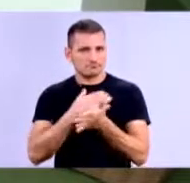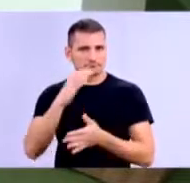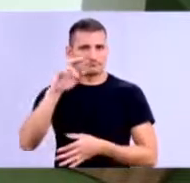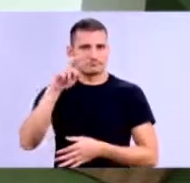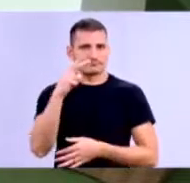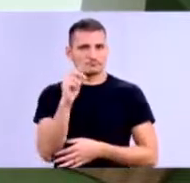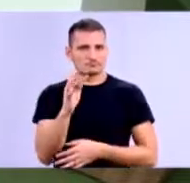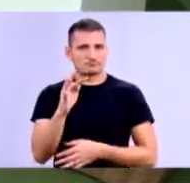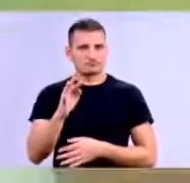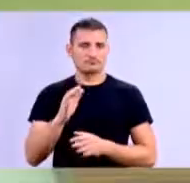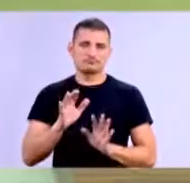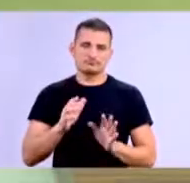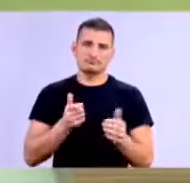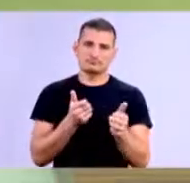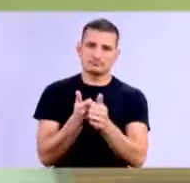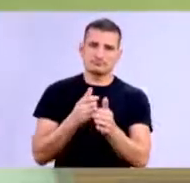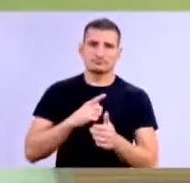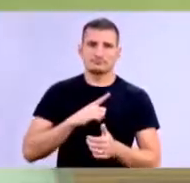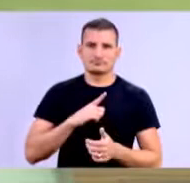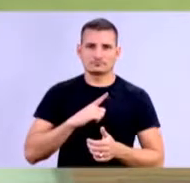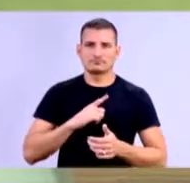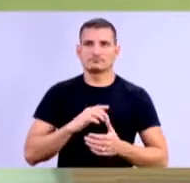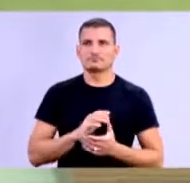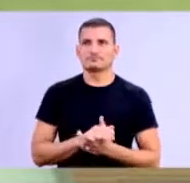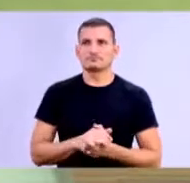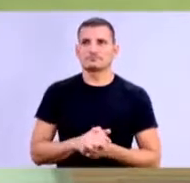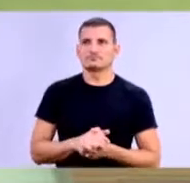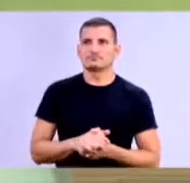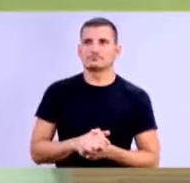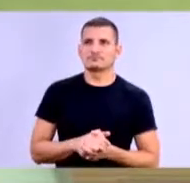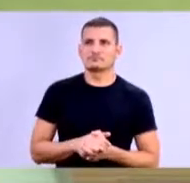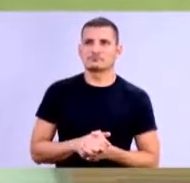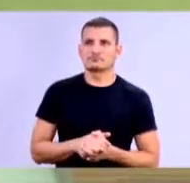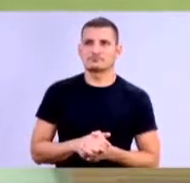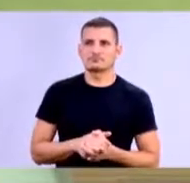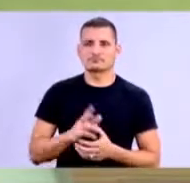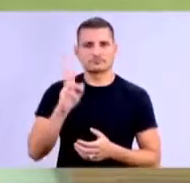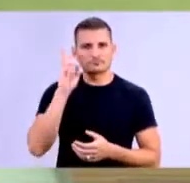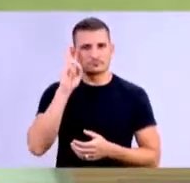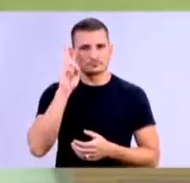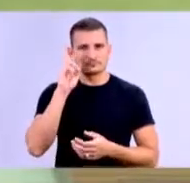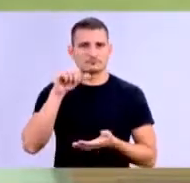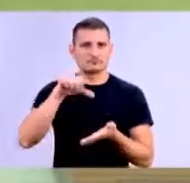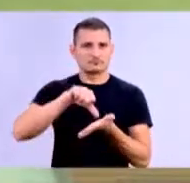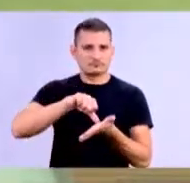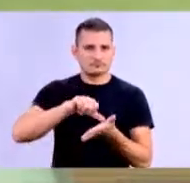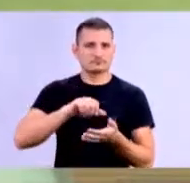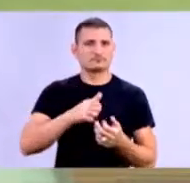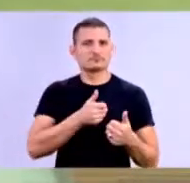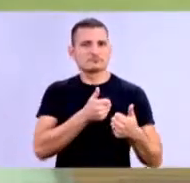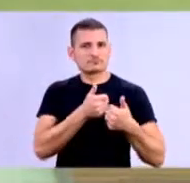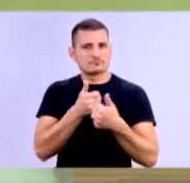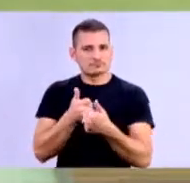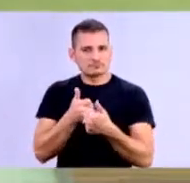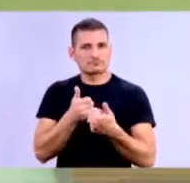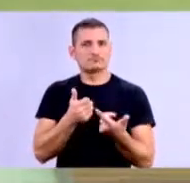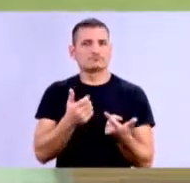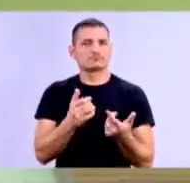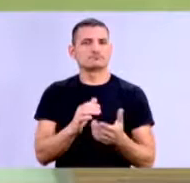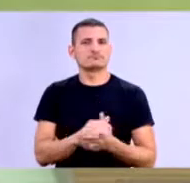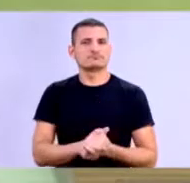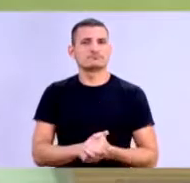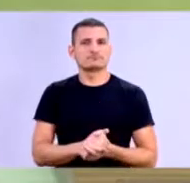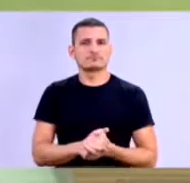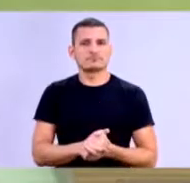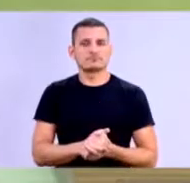Estamos próximos, né? E lembrando aqui dos nossos polos que nos acompanham, que nos assistem,